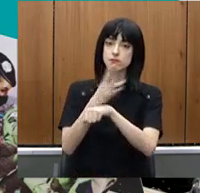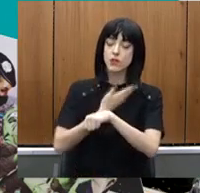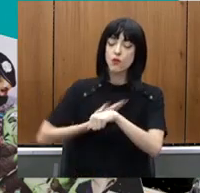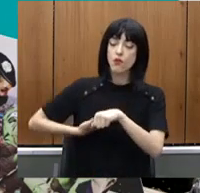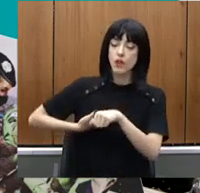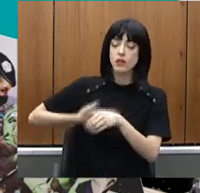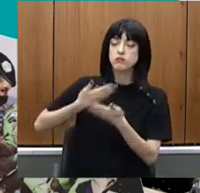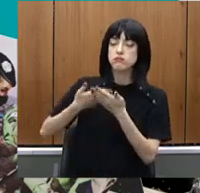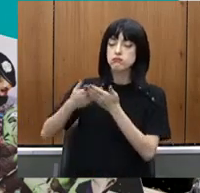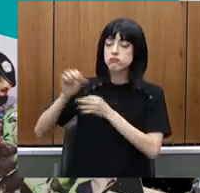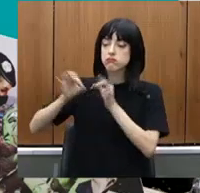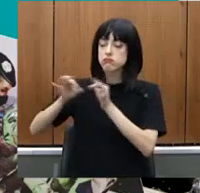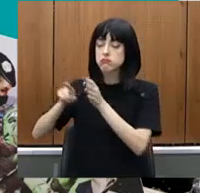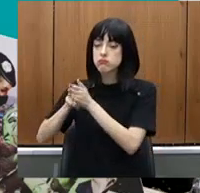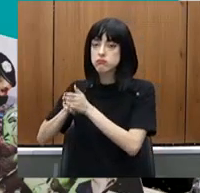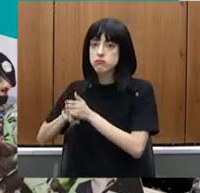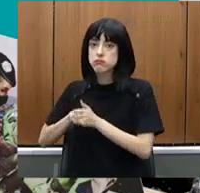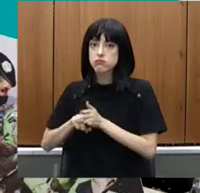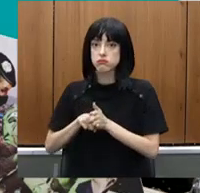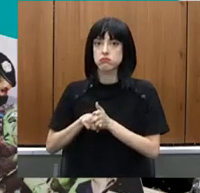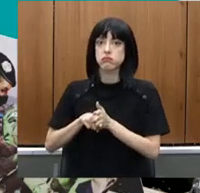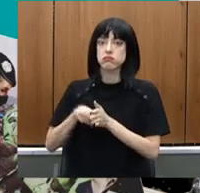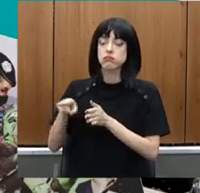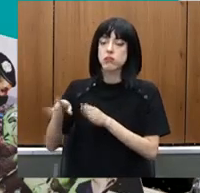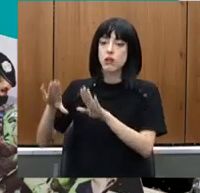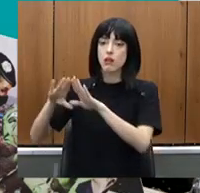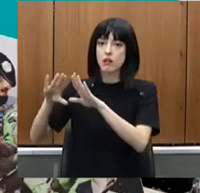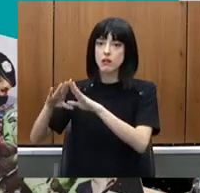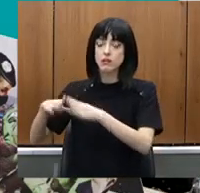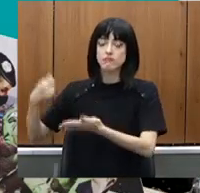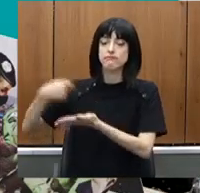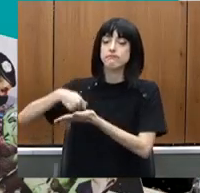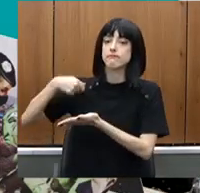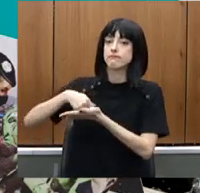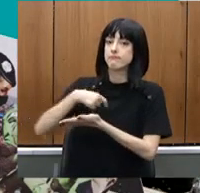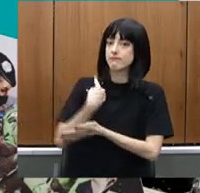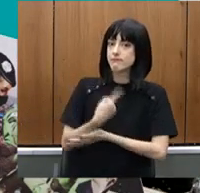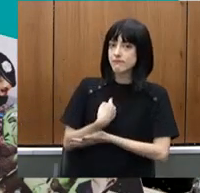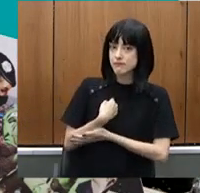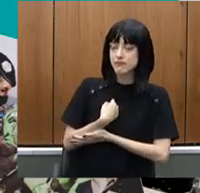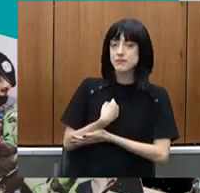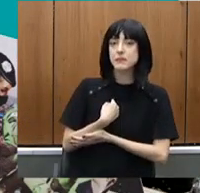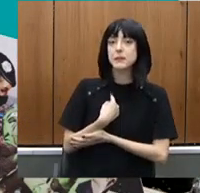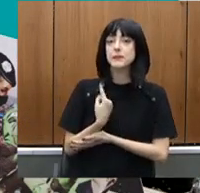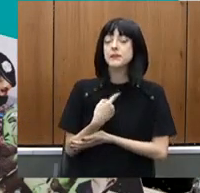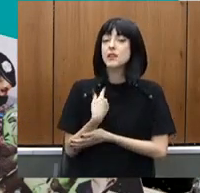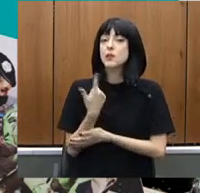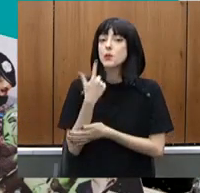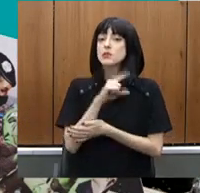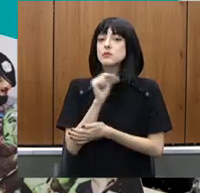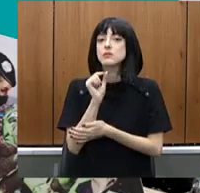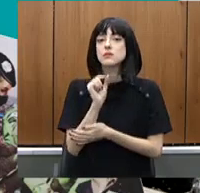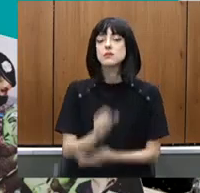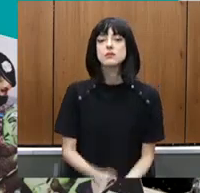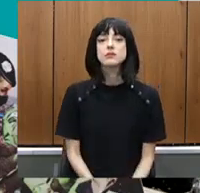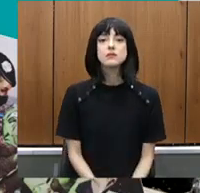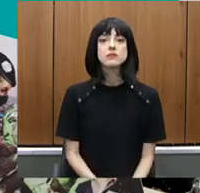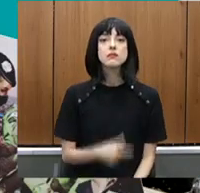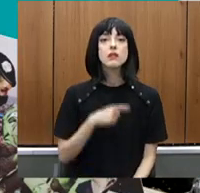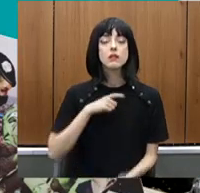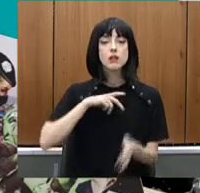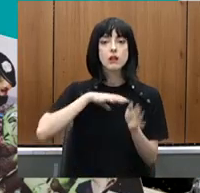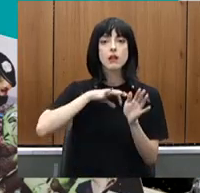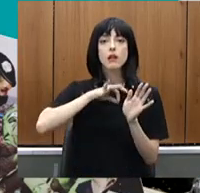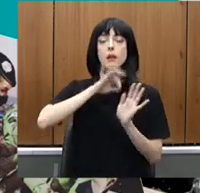casa aqui que nos cobramos com relação efetiva nós conseguimos fazer um convencimento lá um plano de inclusão de